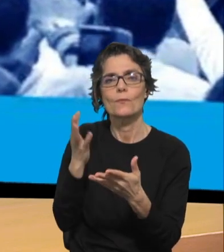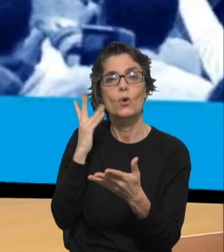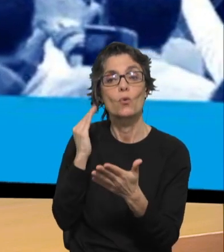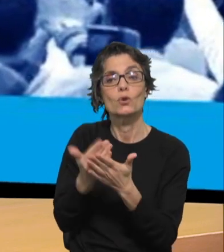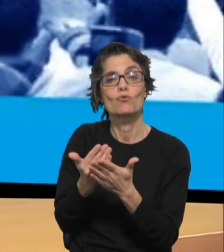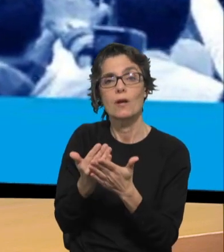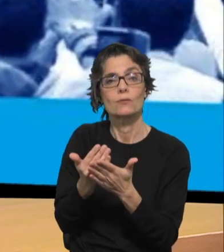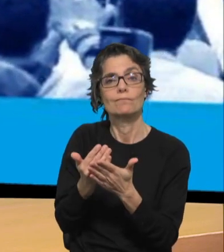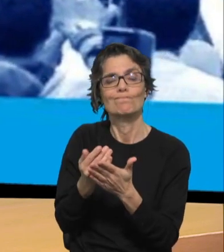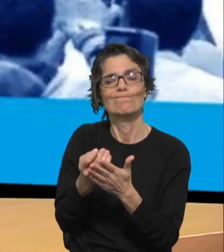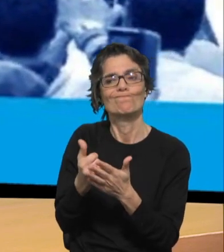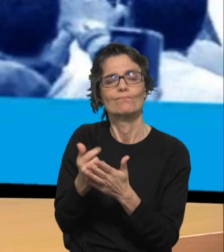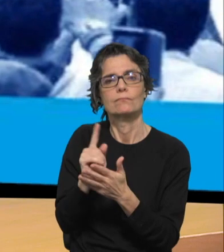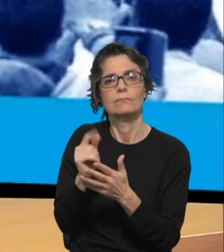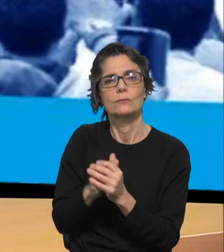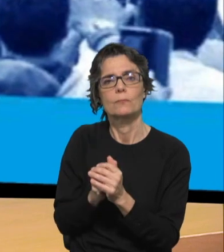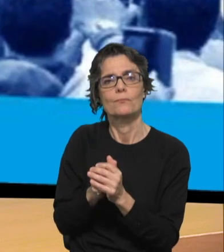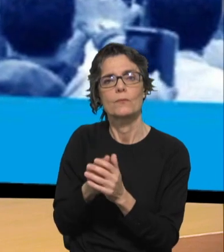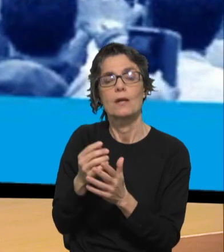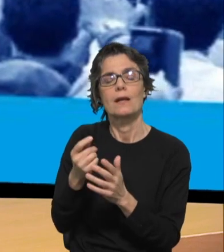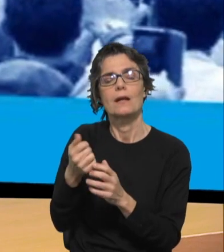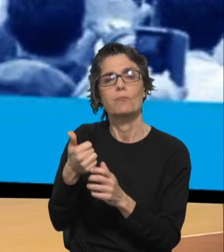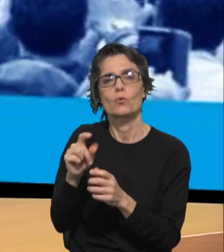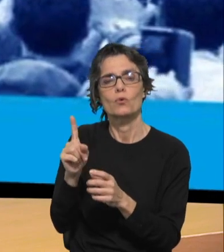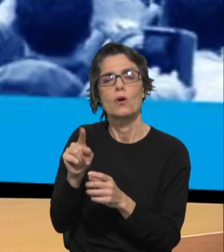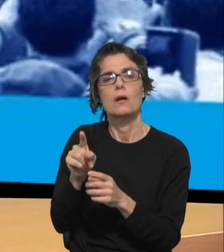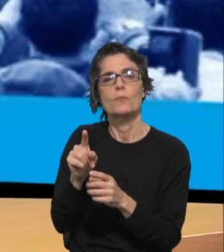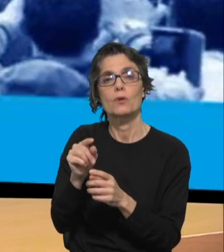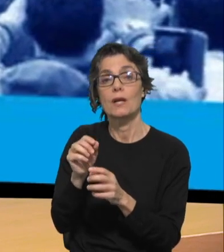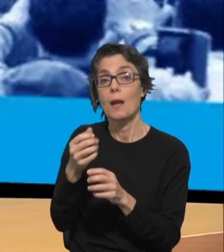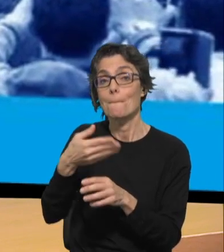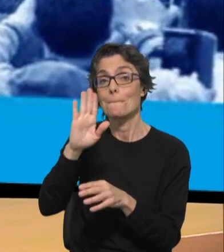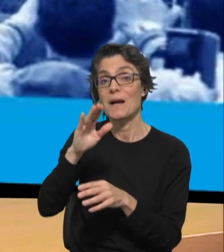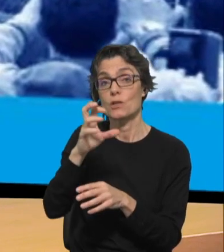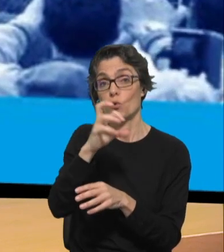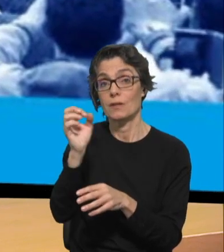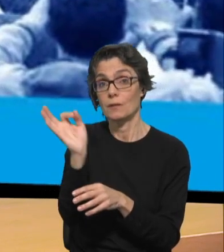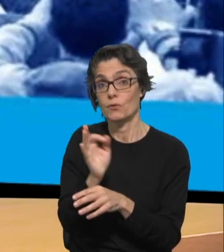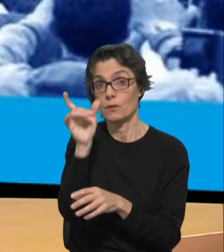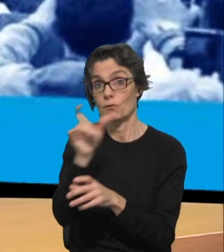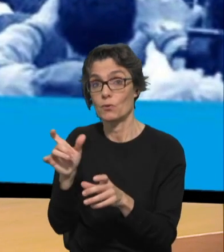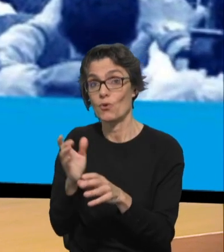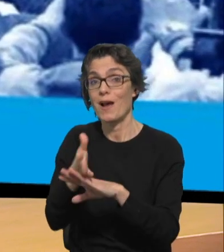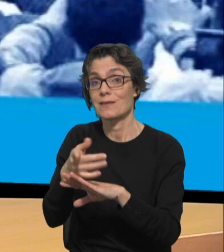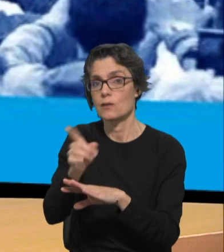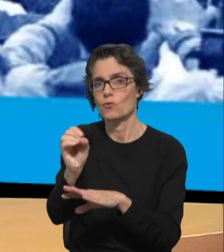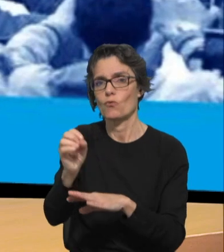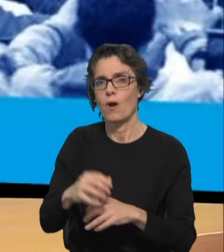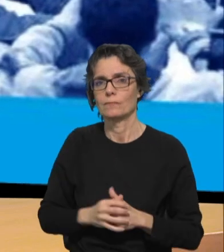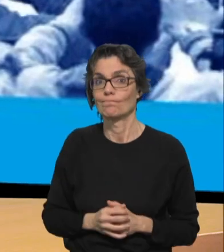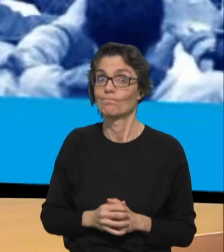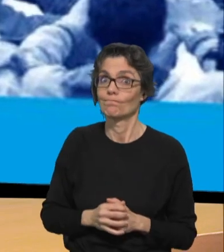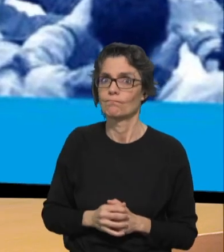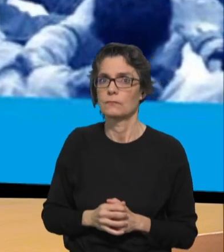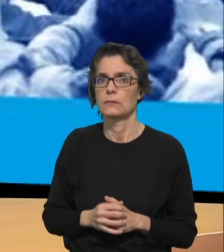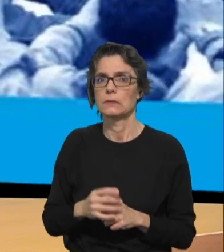que mais de 80% da população não tem acesso a cuidados paliativos. Ora, se nós estamos a permitir que alguém que